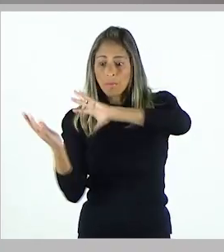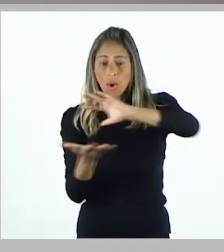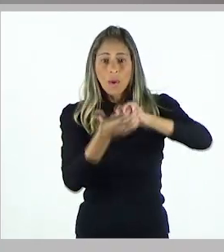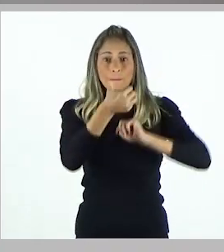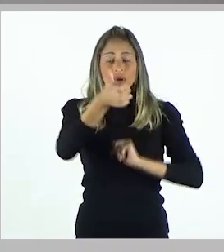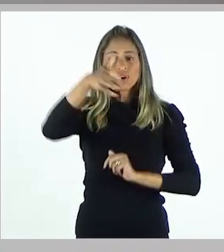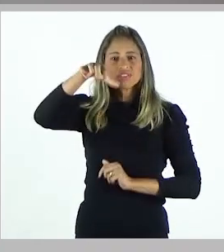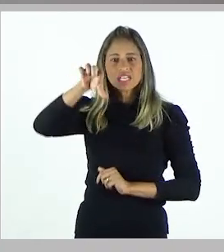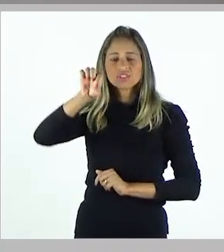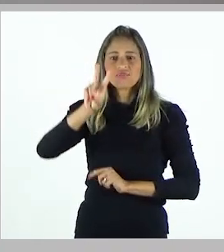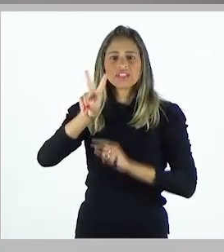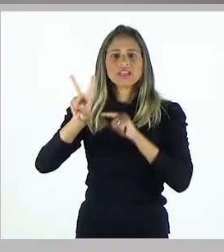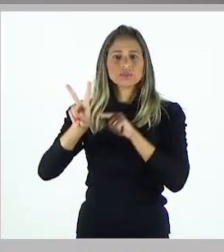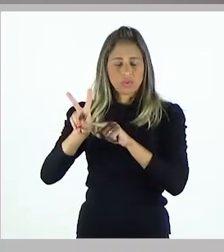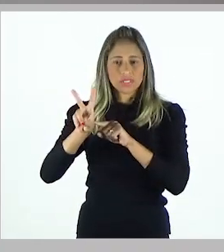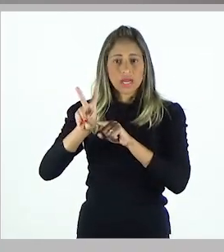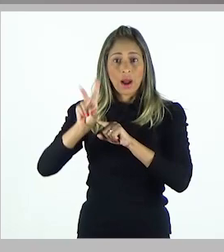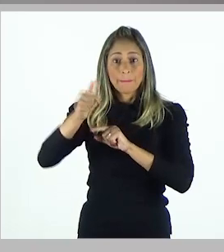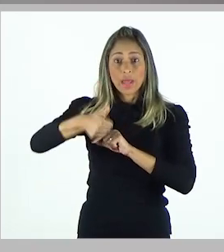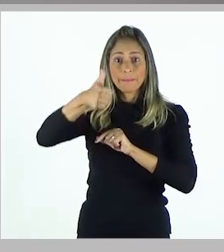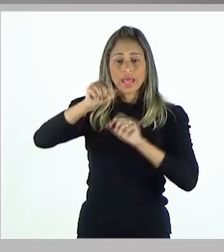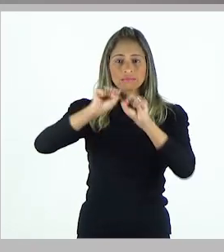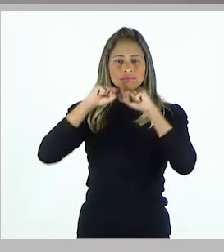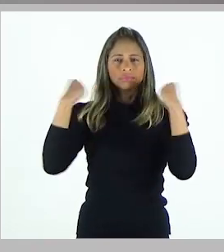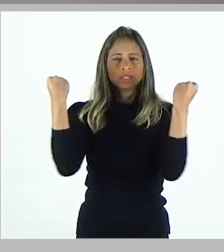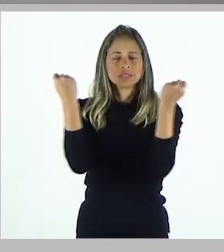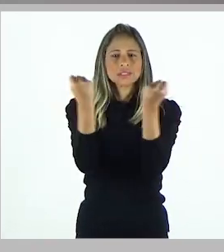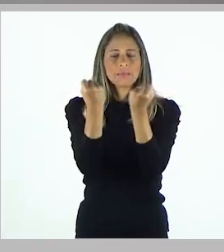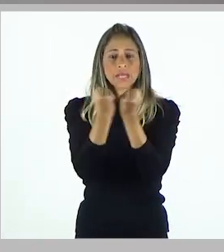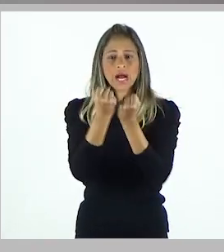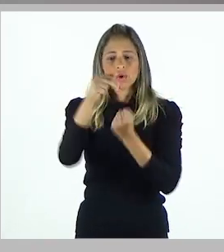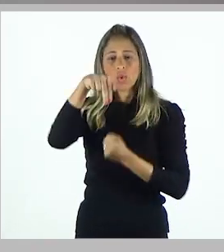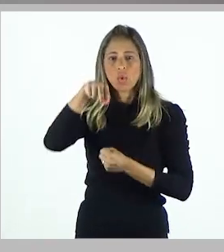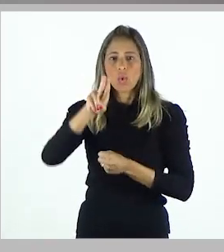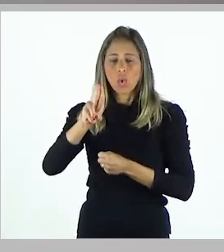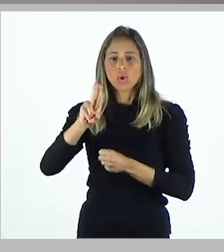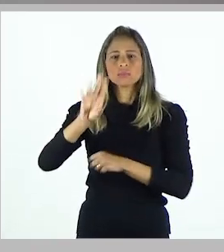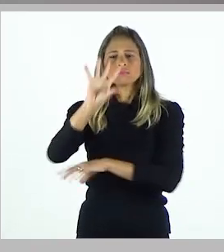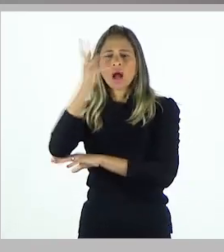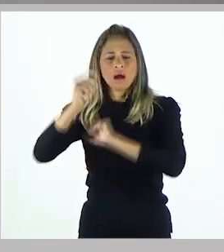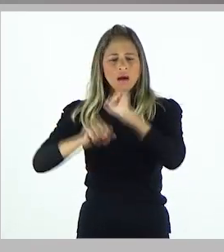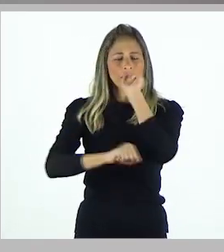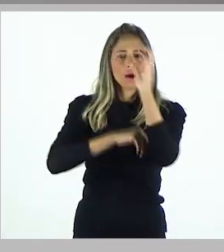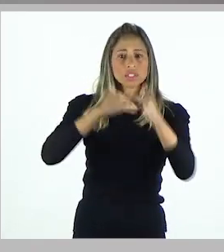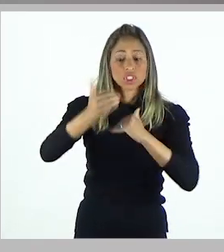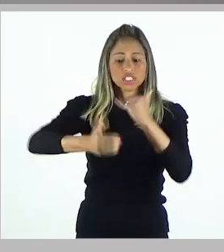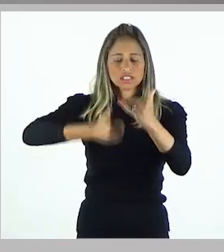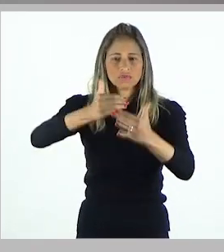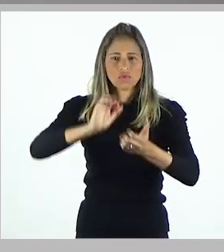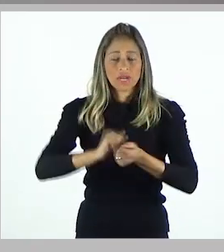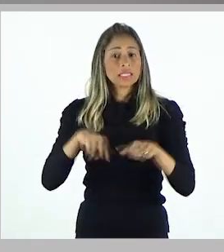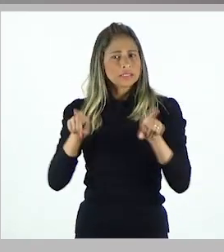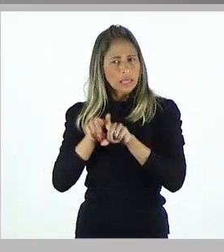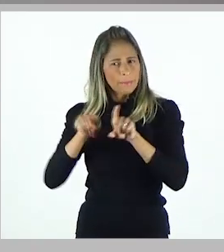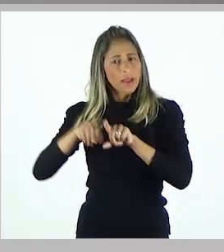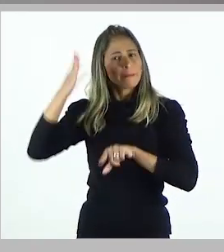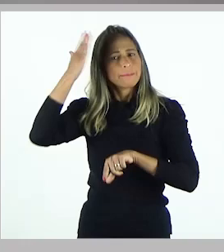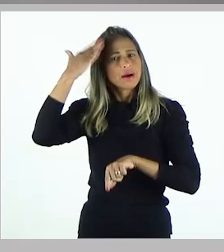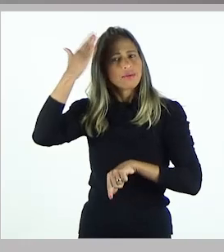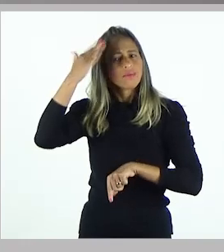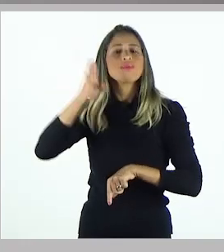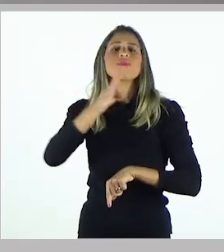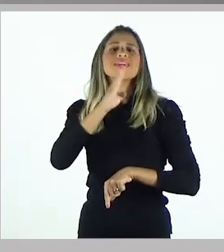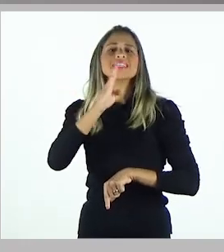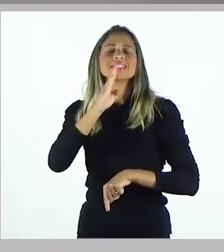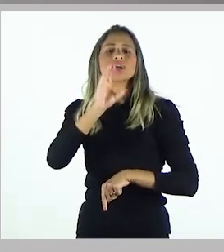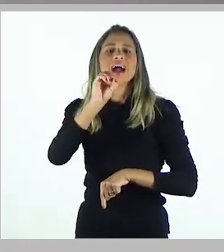em 1992, com a primeira Conferência das Nações Unidas sobre Meio Ambiente e Desenvolvimento, também conhecida